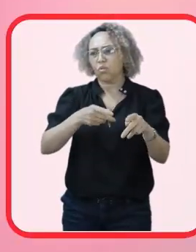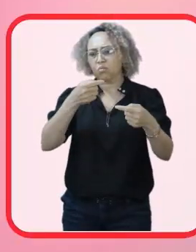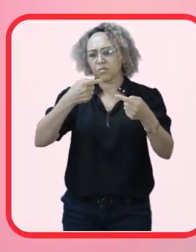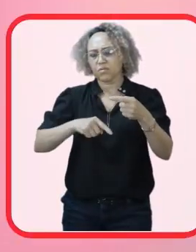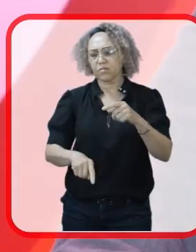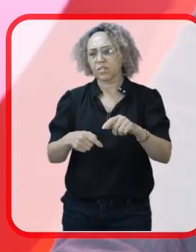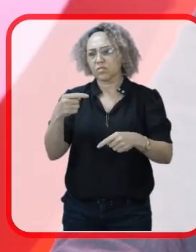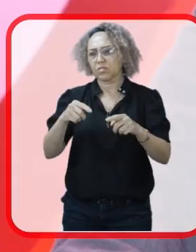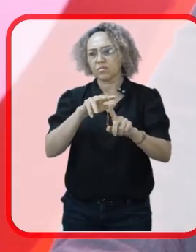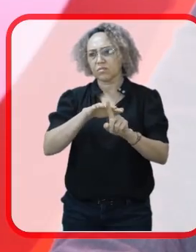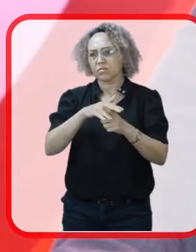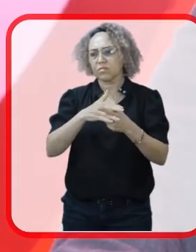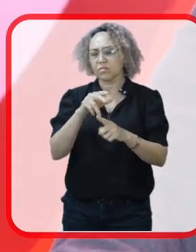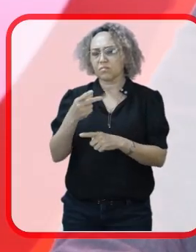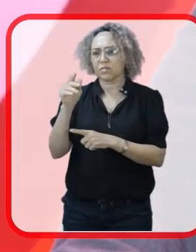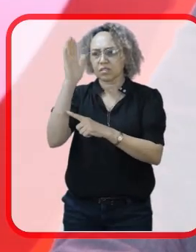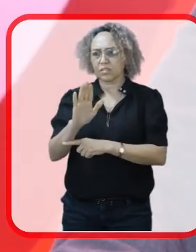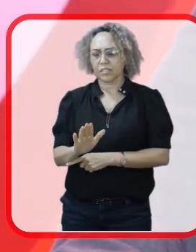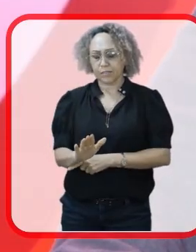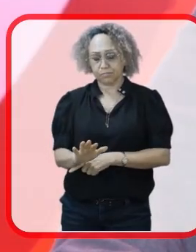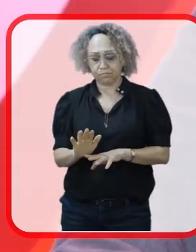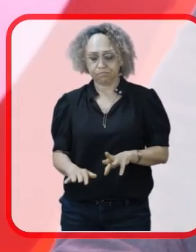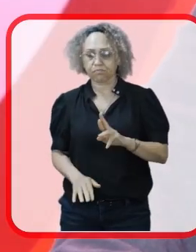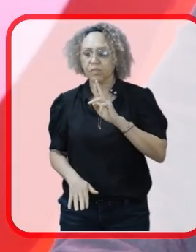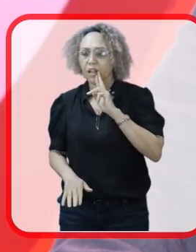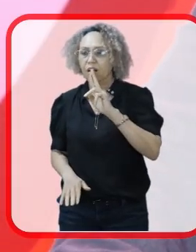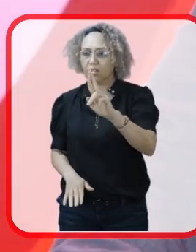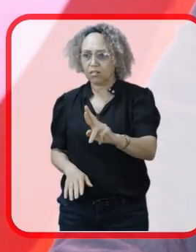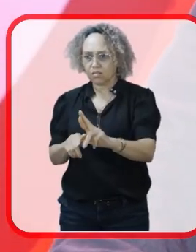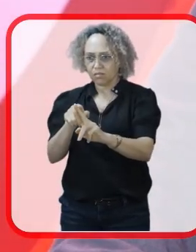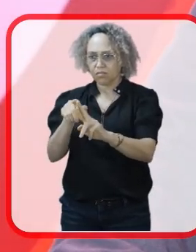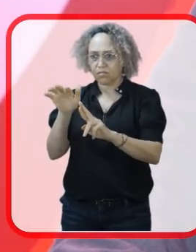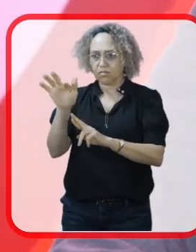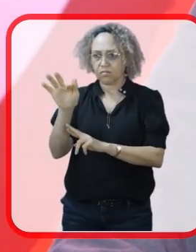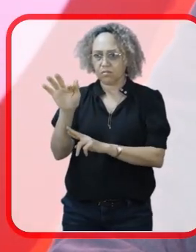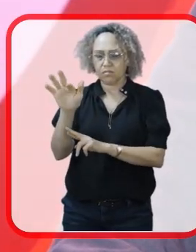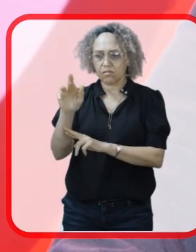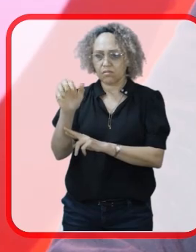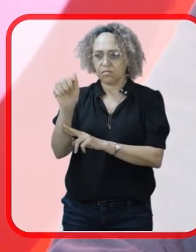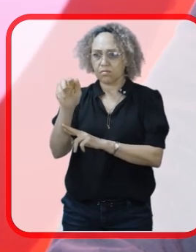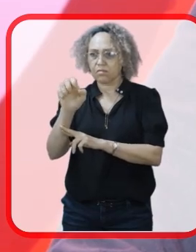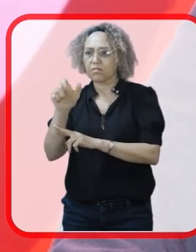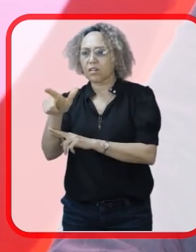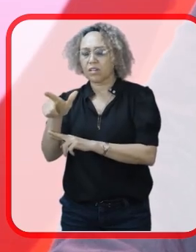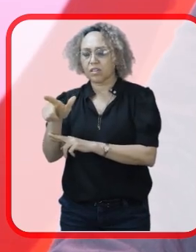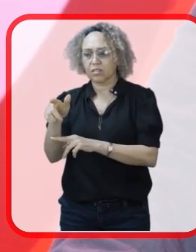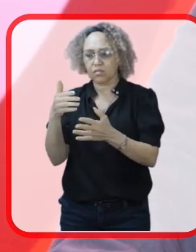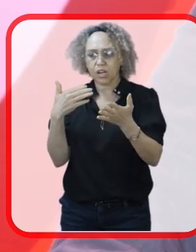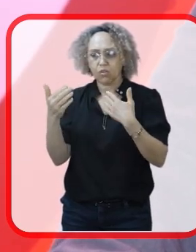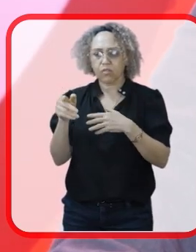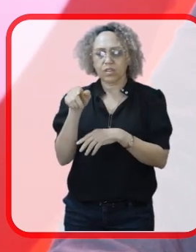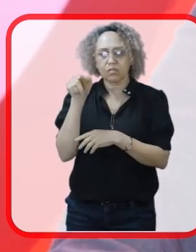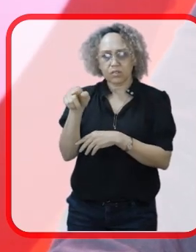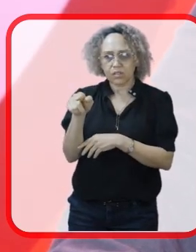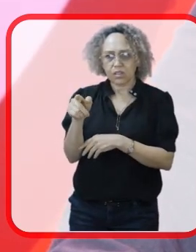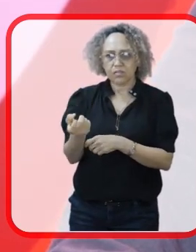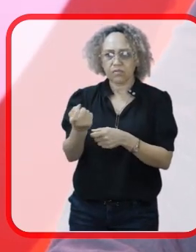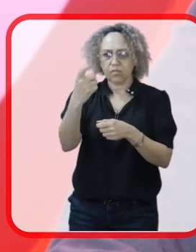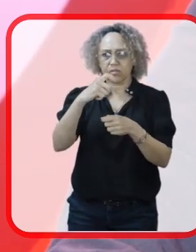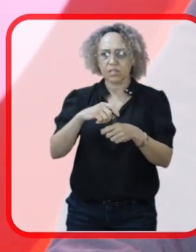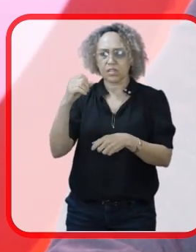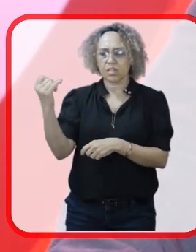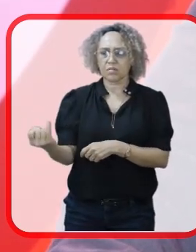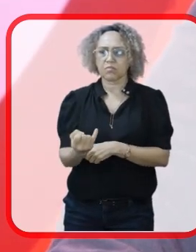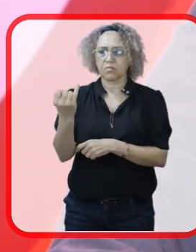Olha, Rafael, eu quero dialogar com você, de novo retomando aqui a importância da construção do